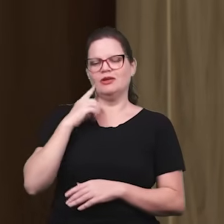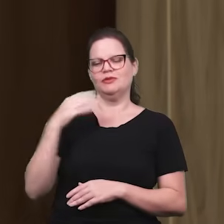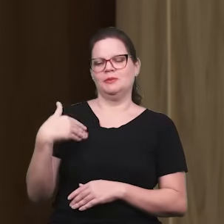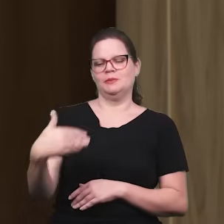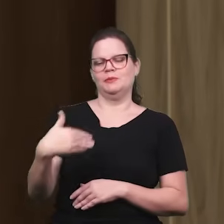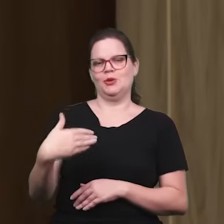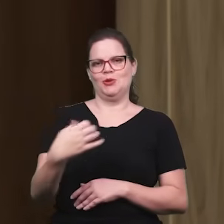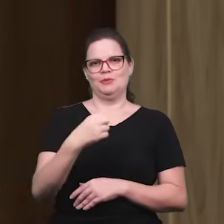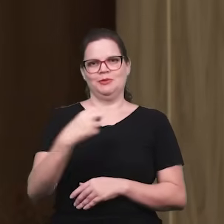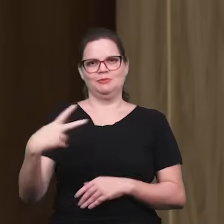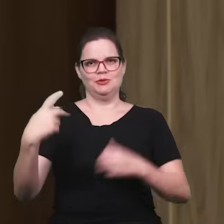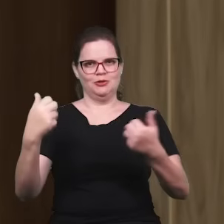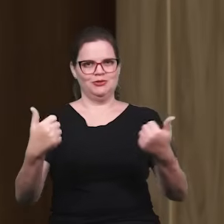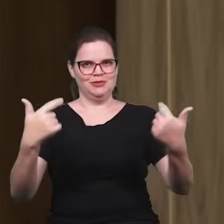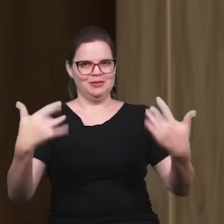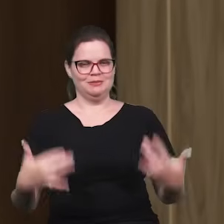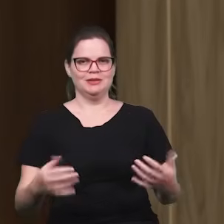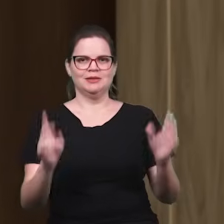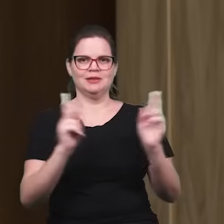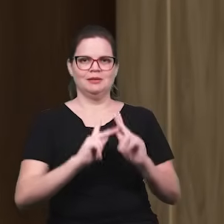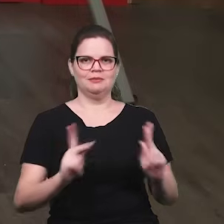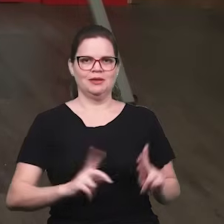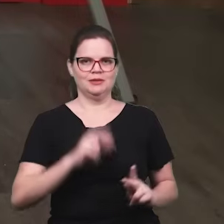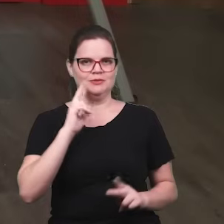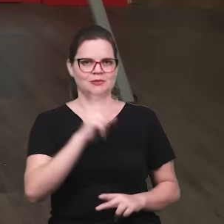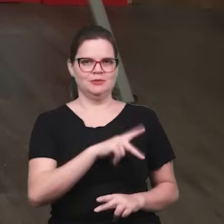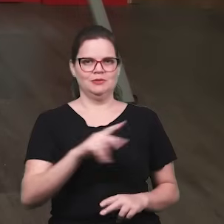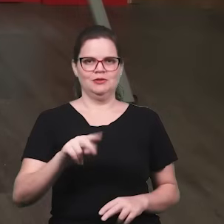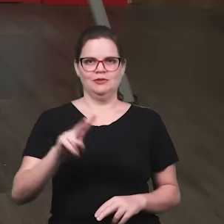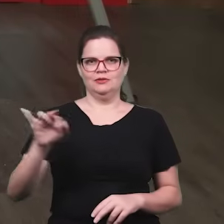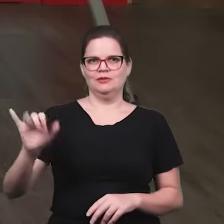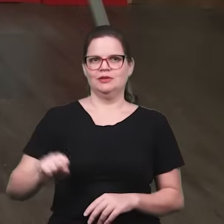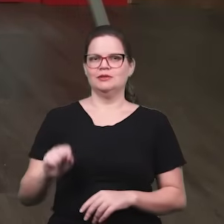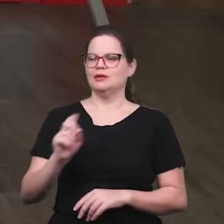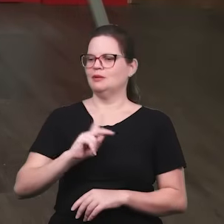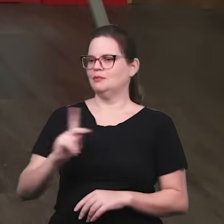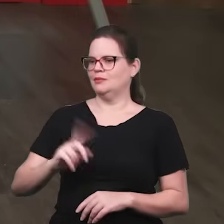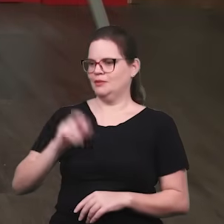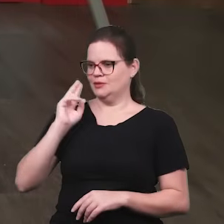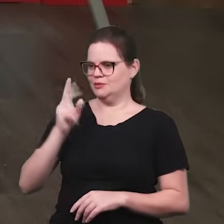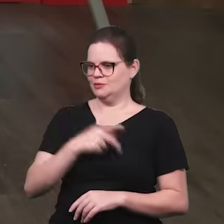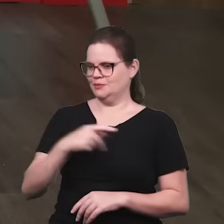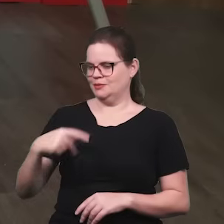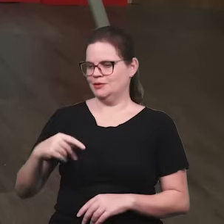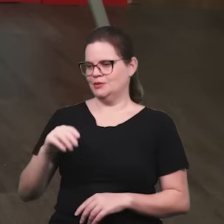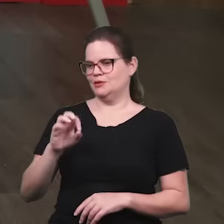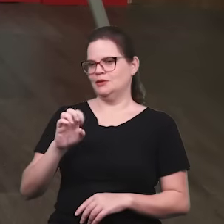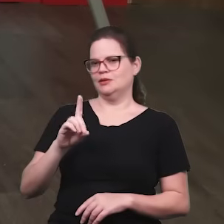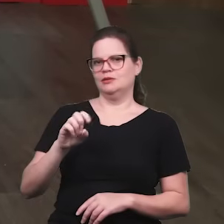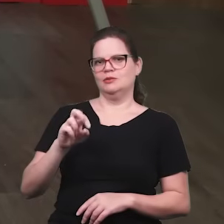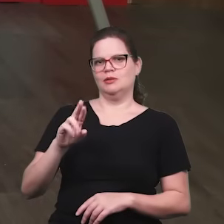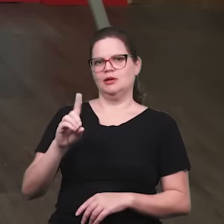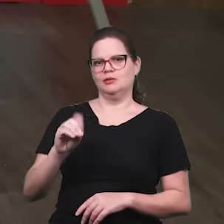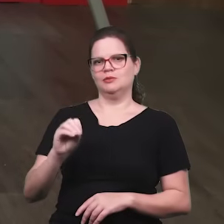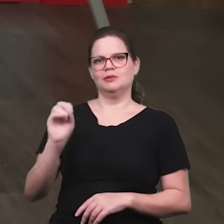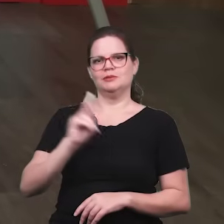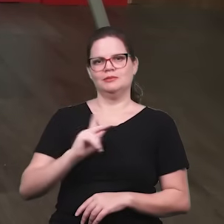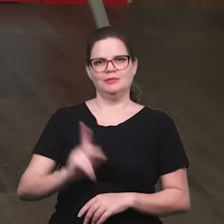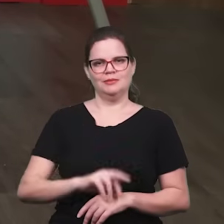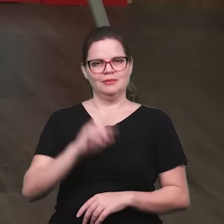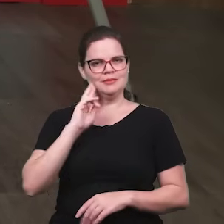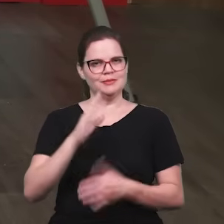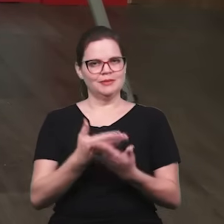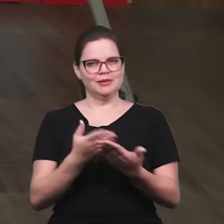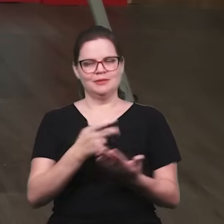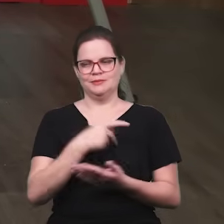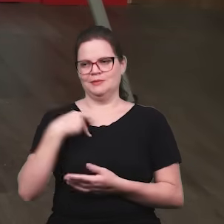no próximo programa. A paz do Senhor, professor Vinícius. Bem, paz do Senhor a todos. A paz do Senhor, pastor Eduardo. A paz